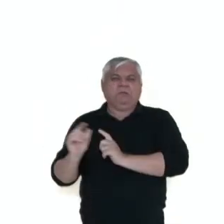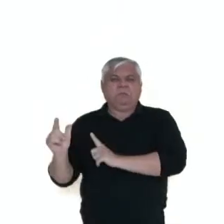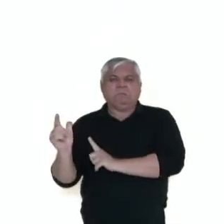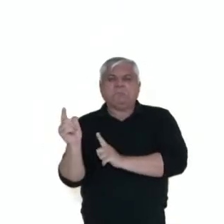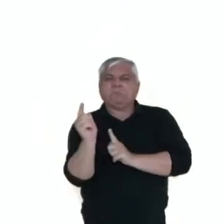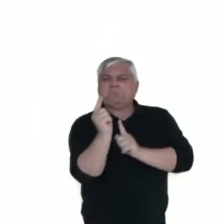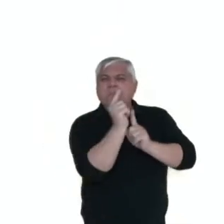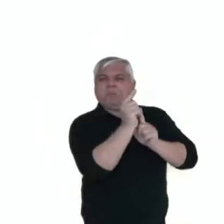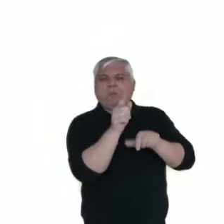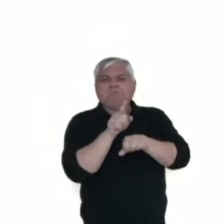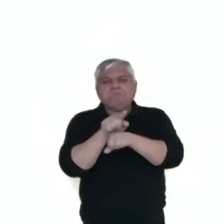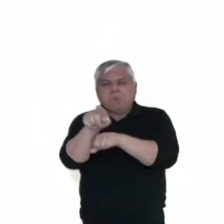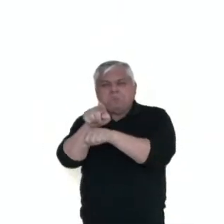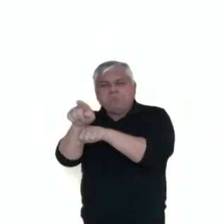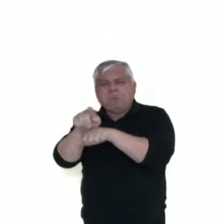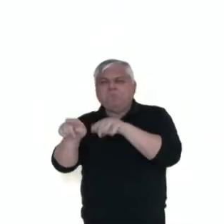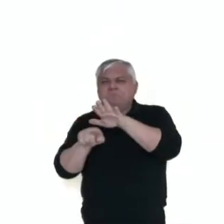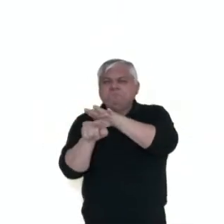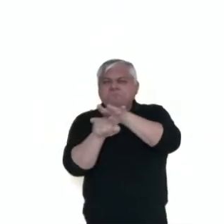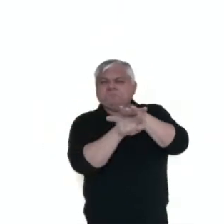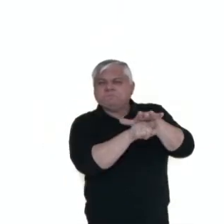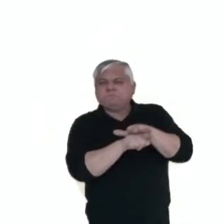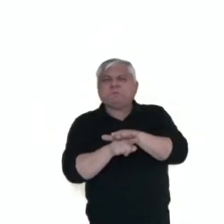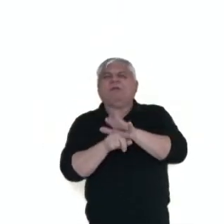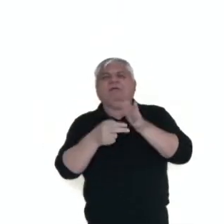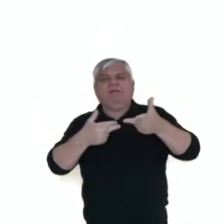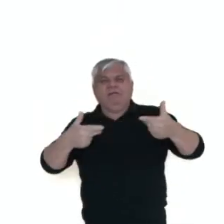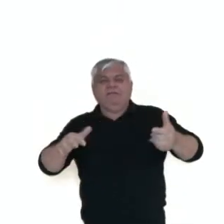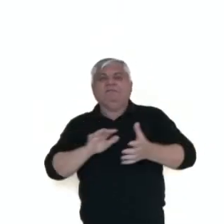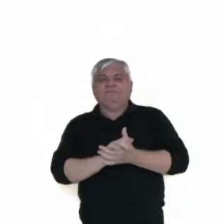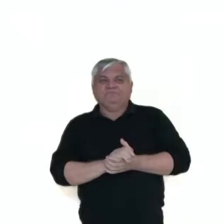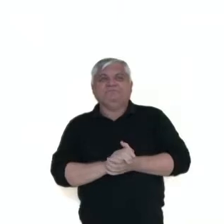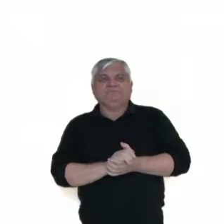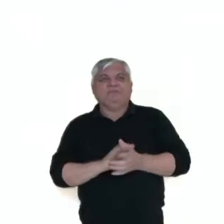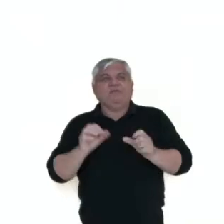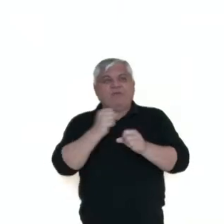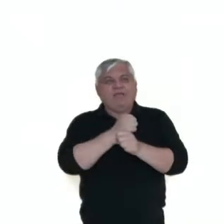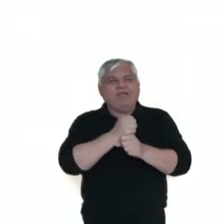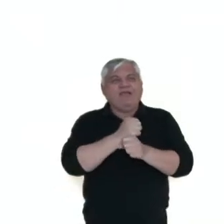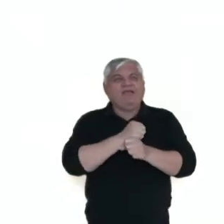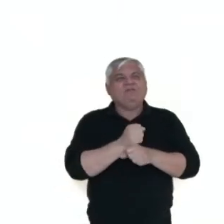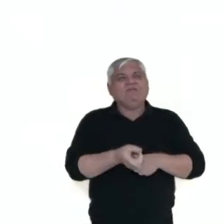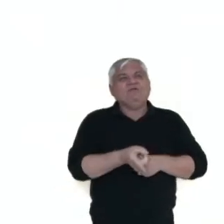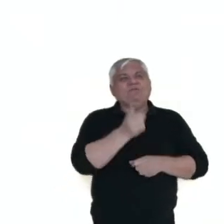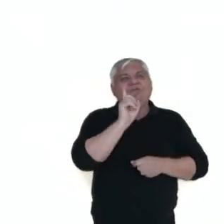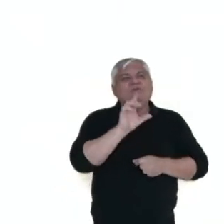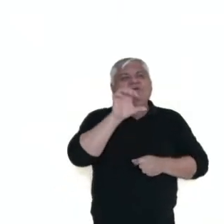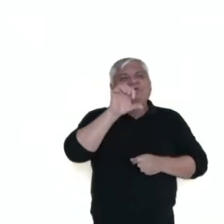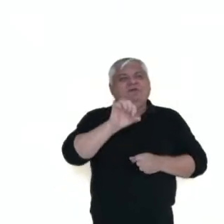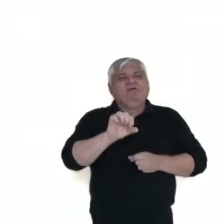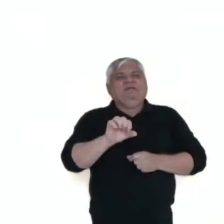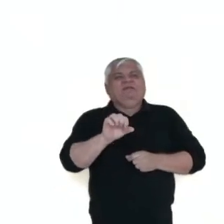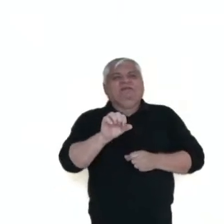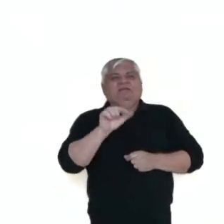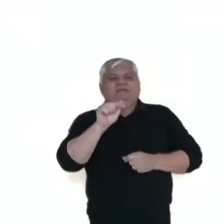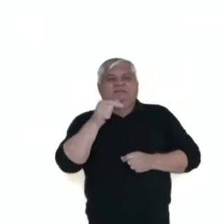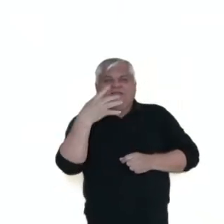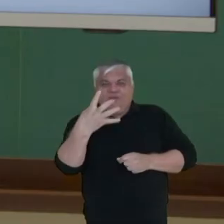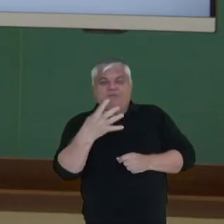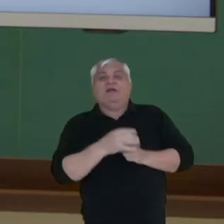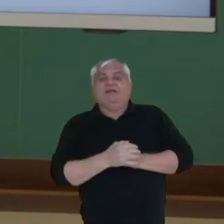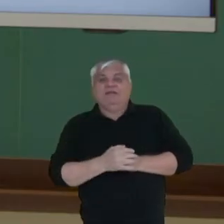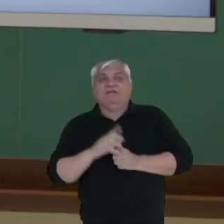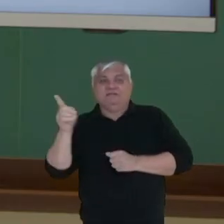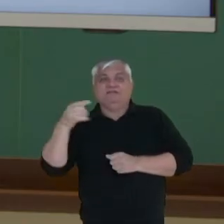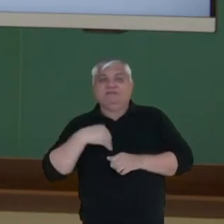em 1971, o país realizou seu primeiro teste nuclear. Isso daqui é um míssil